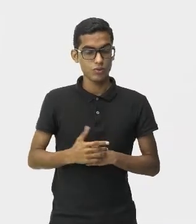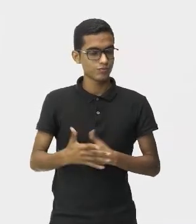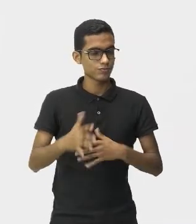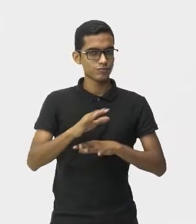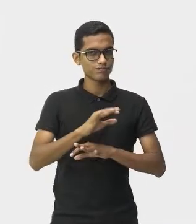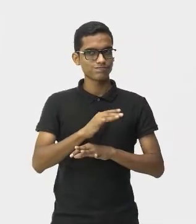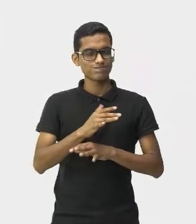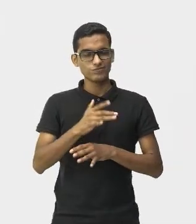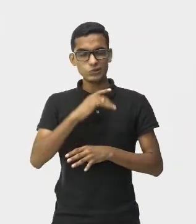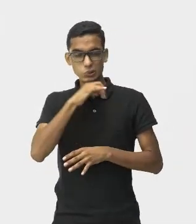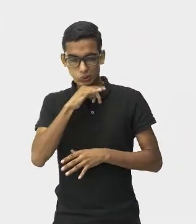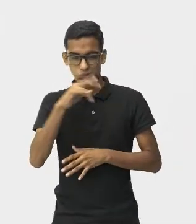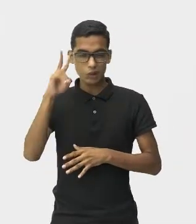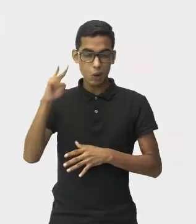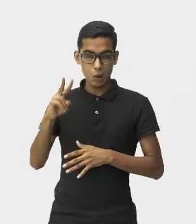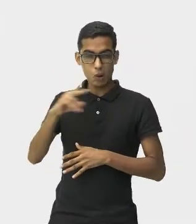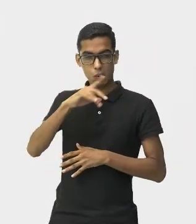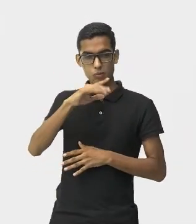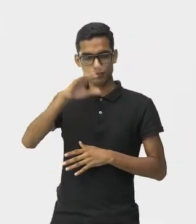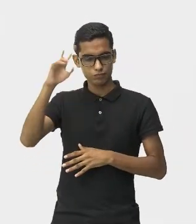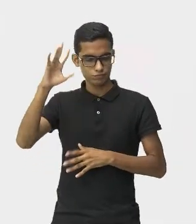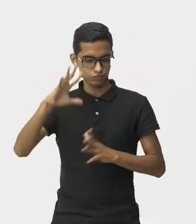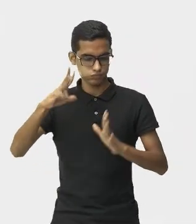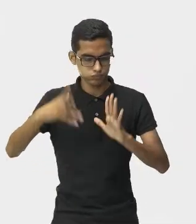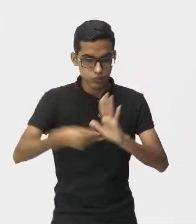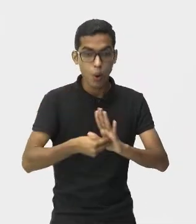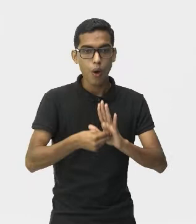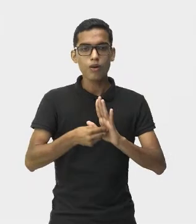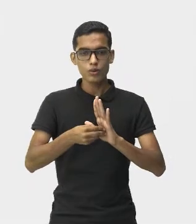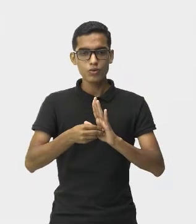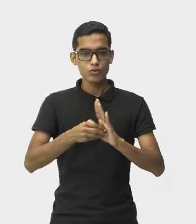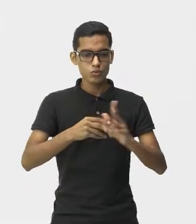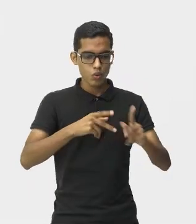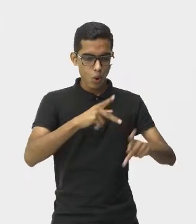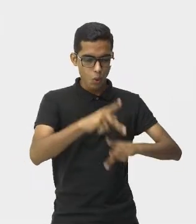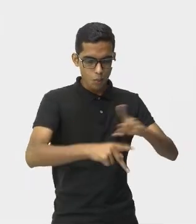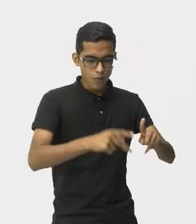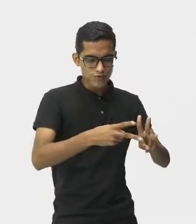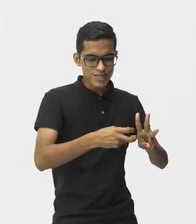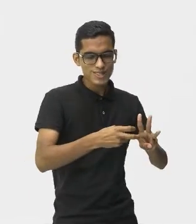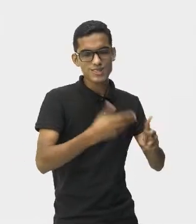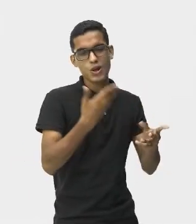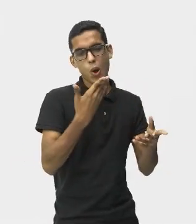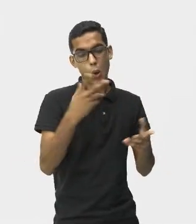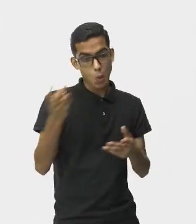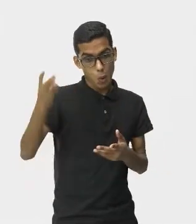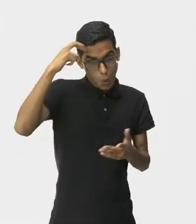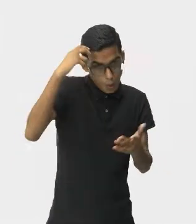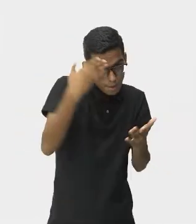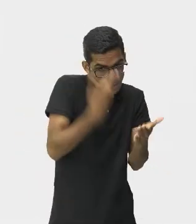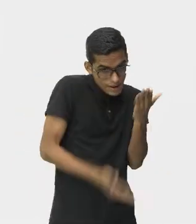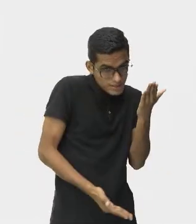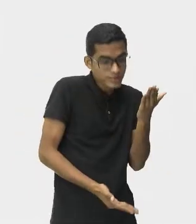Amazônia, uma vez que fez com que esse índio perdesse a sua cultura. Esse processo, iniciado pelo Marquês de Pombal,